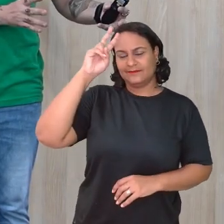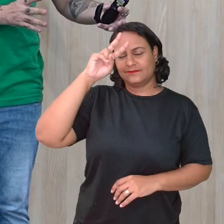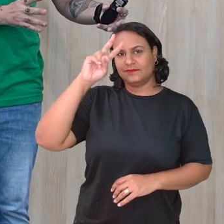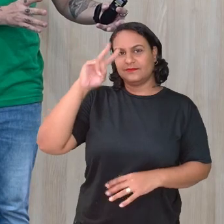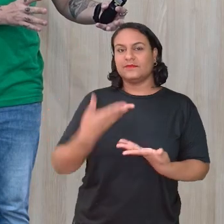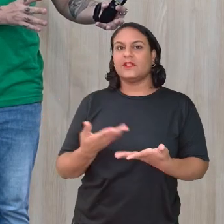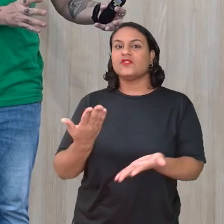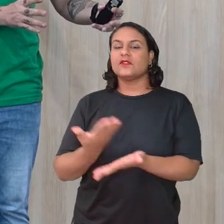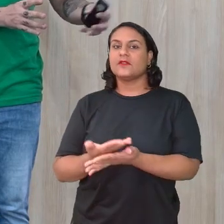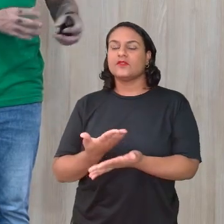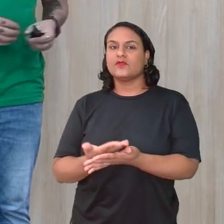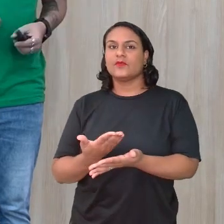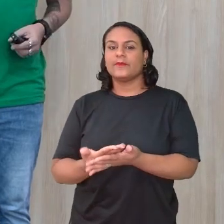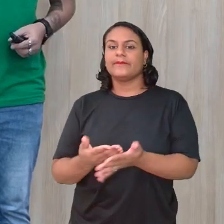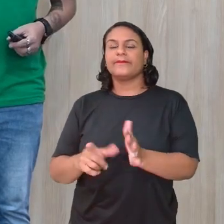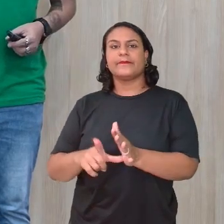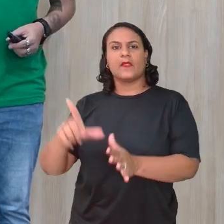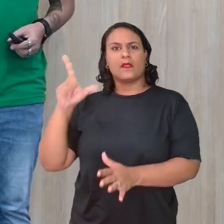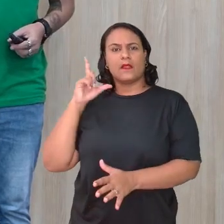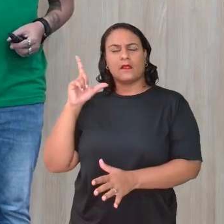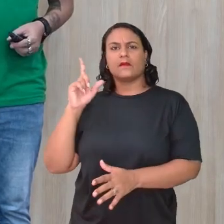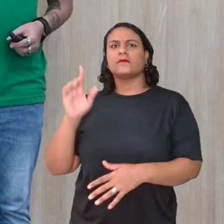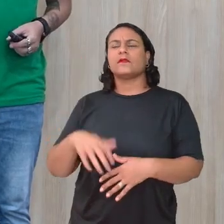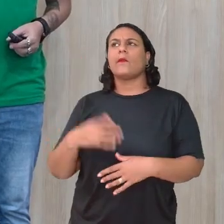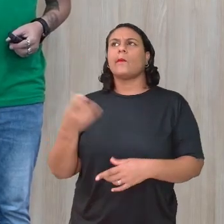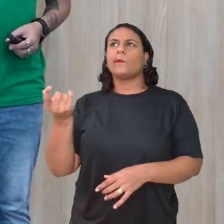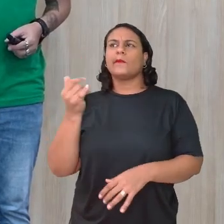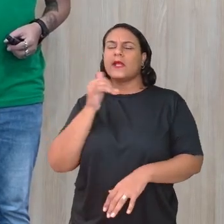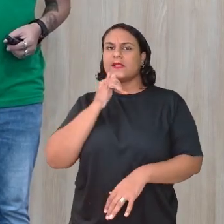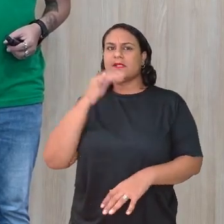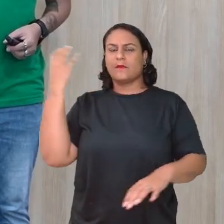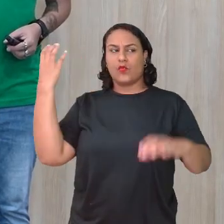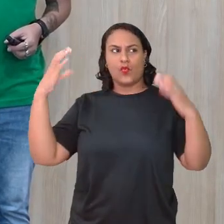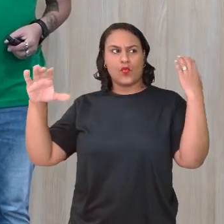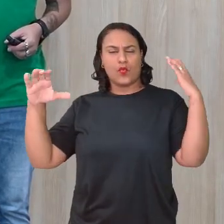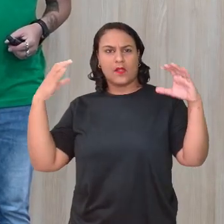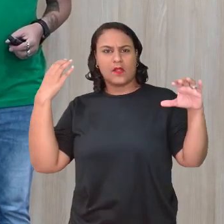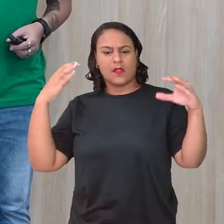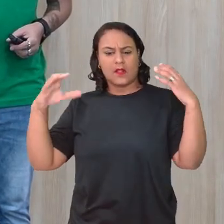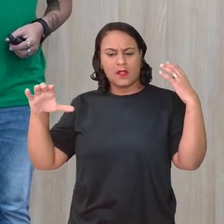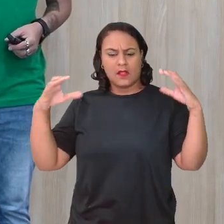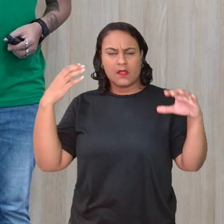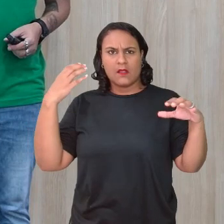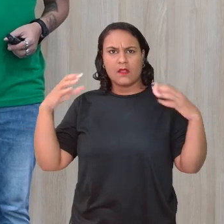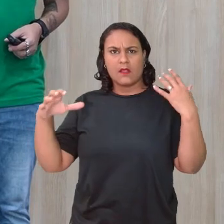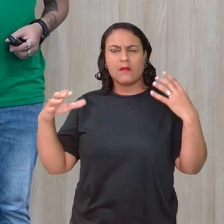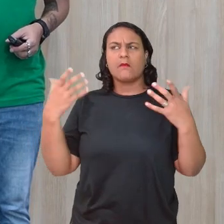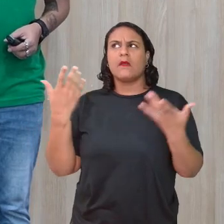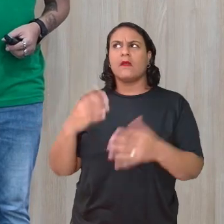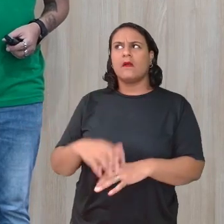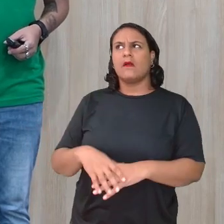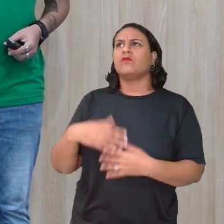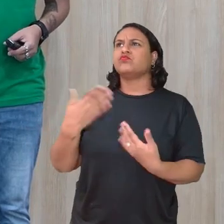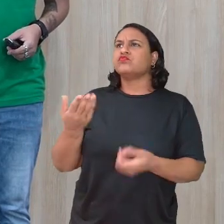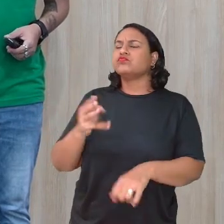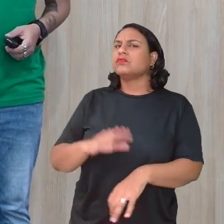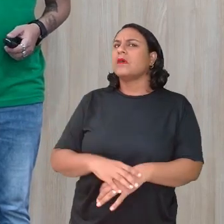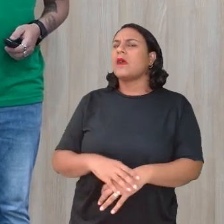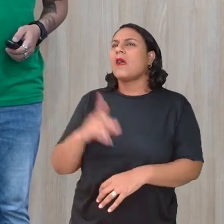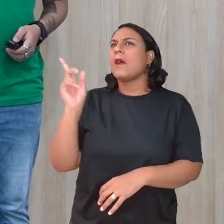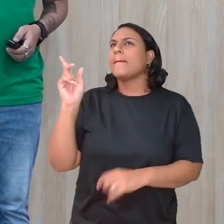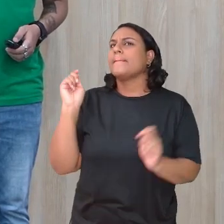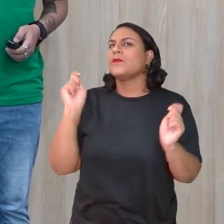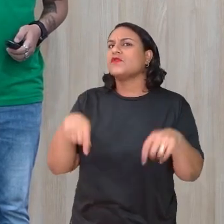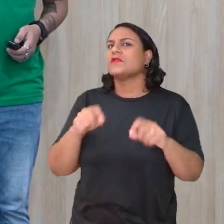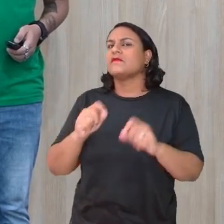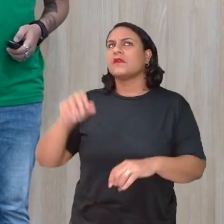na aula anterior, por exemplo, a previsão do tempo, de acordo com aquilo que a gente escreveu, os casos possíveis eram